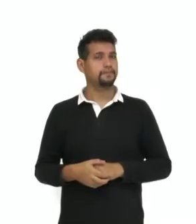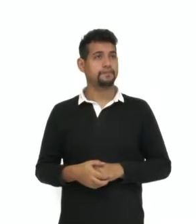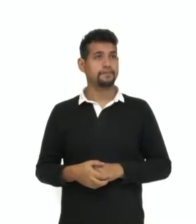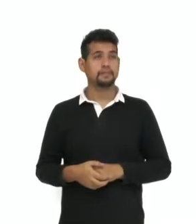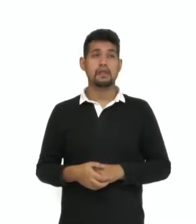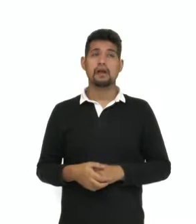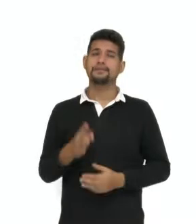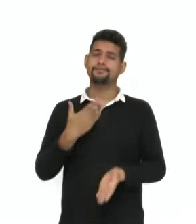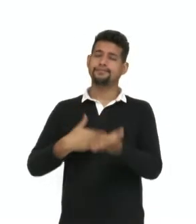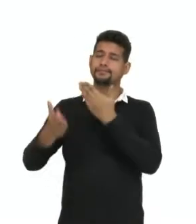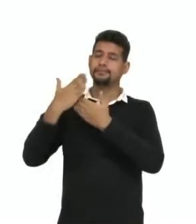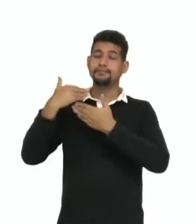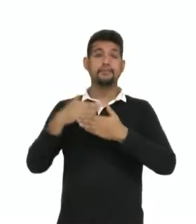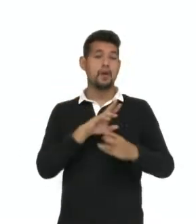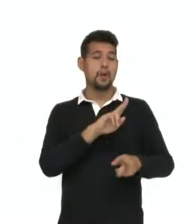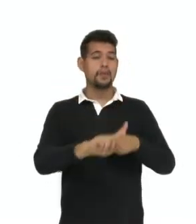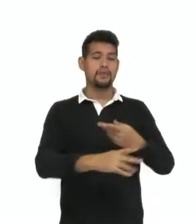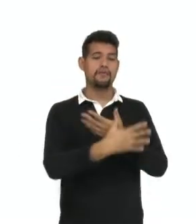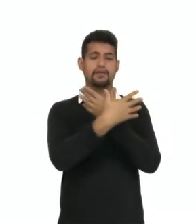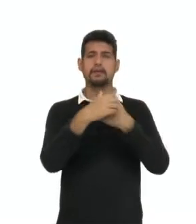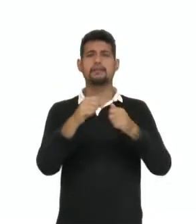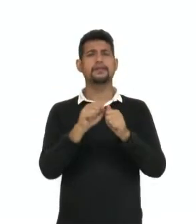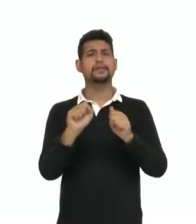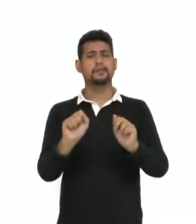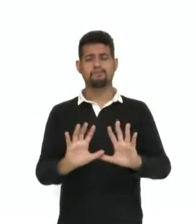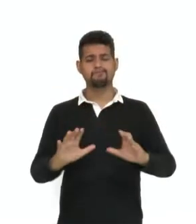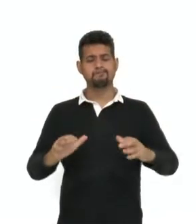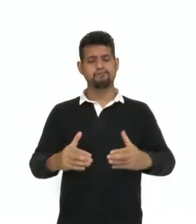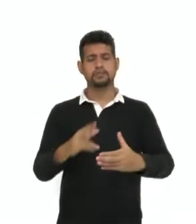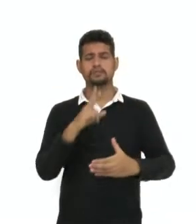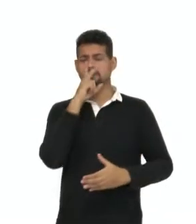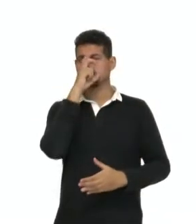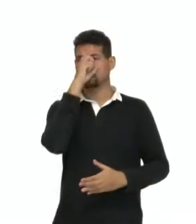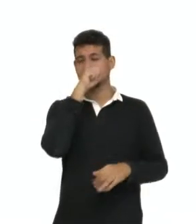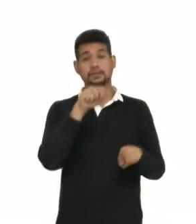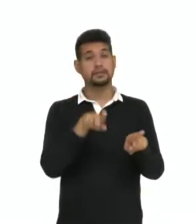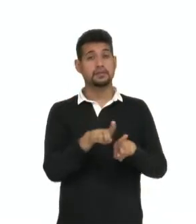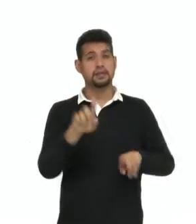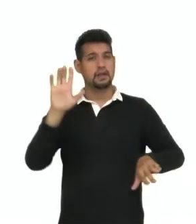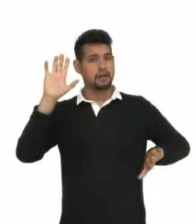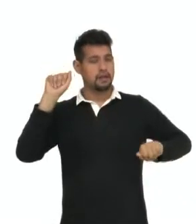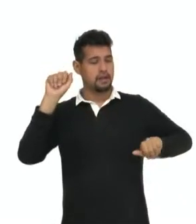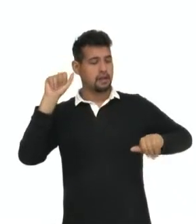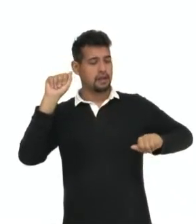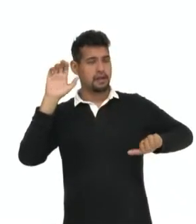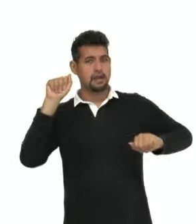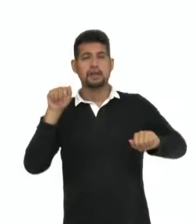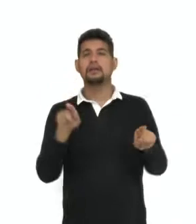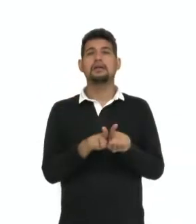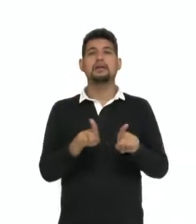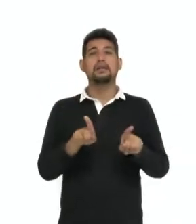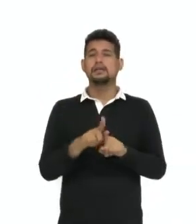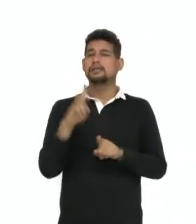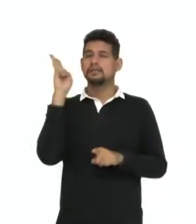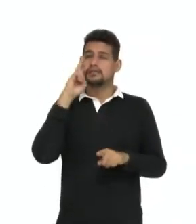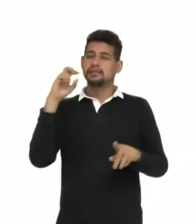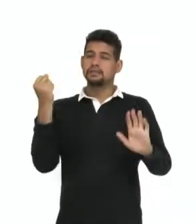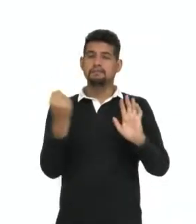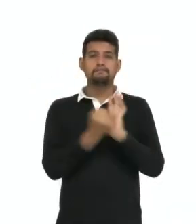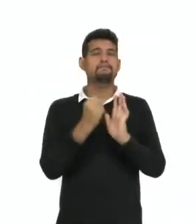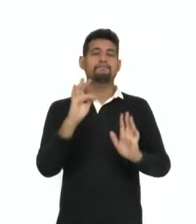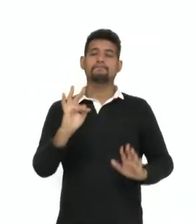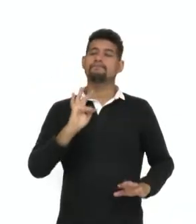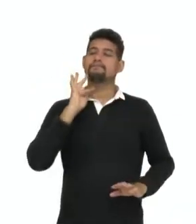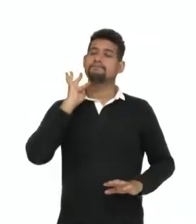No passado, os incas formaram um poderoso império que foi conquistado pelos espanhóis, deixando um patrimônio histórico riquíssimo para as